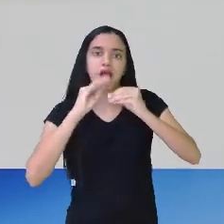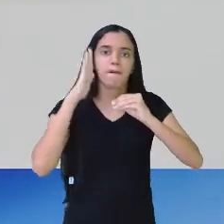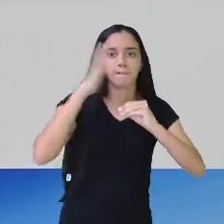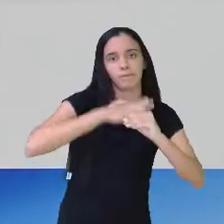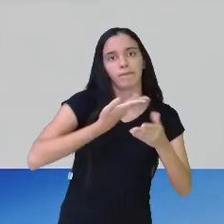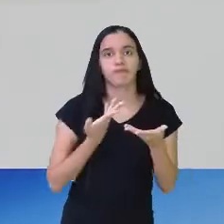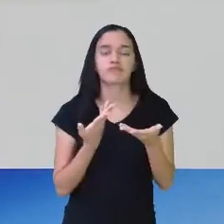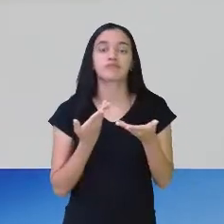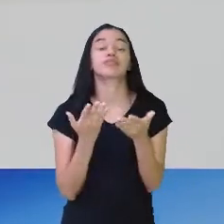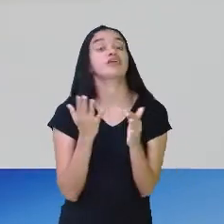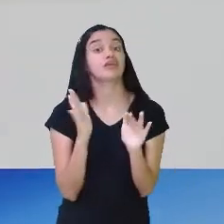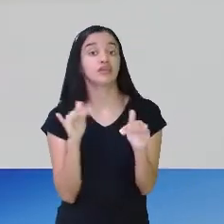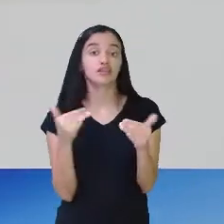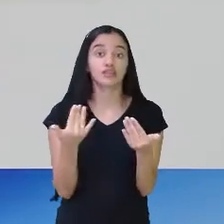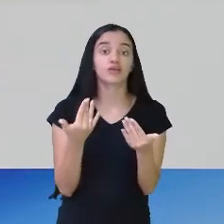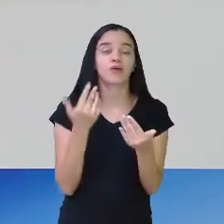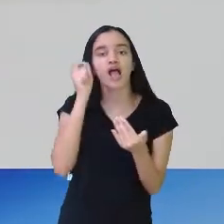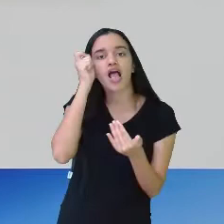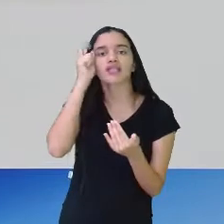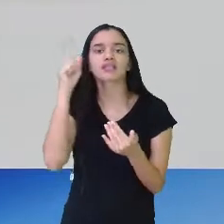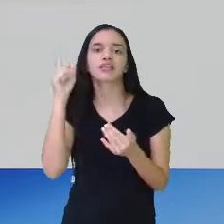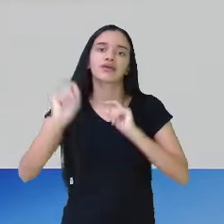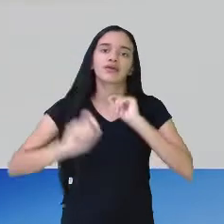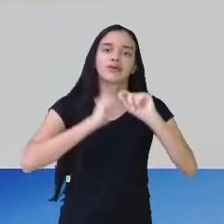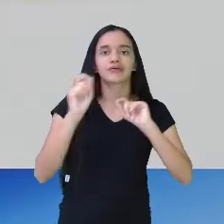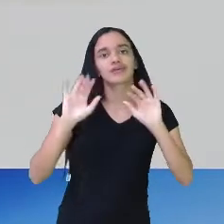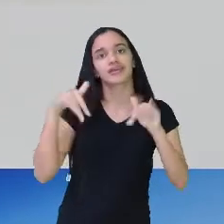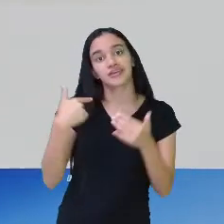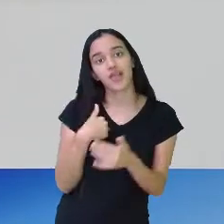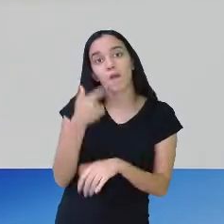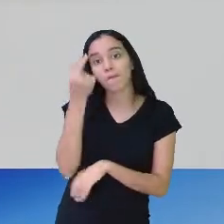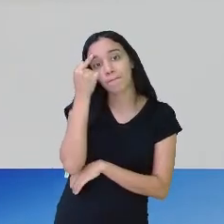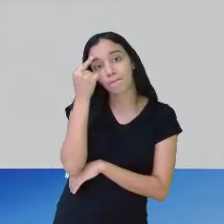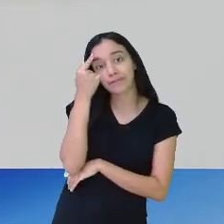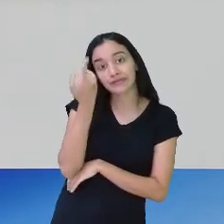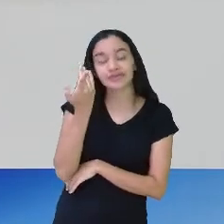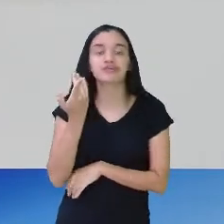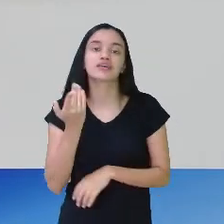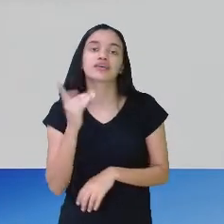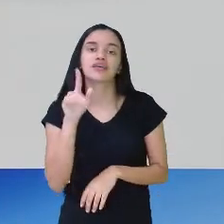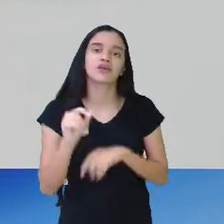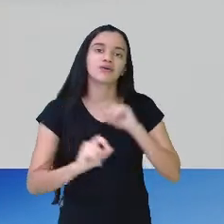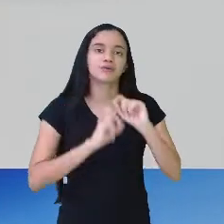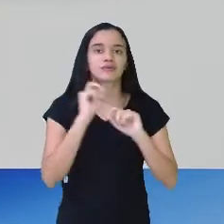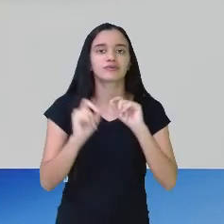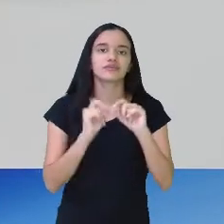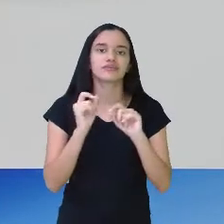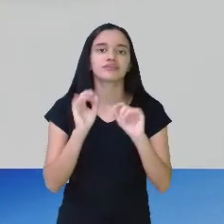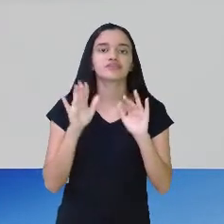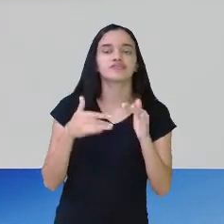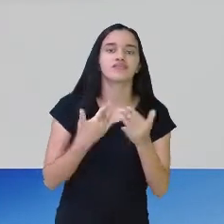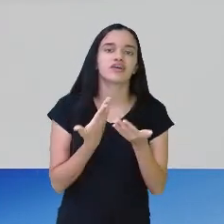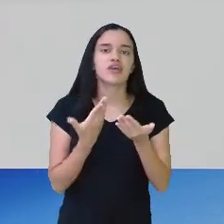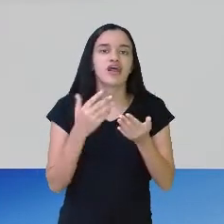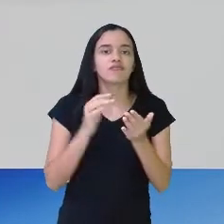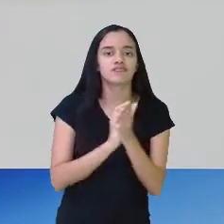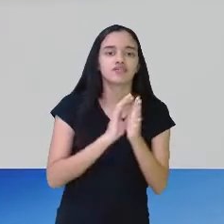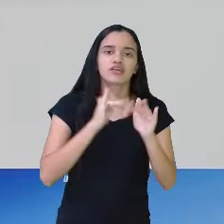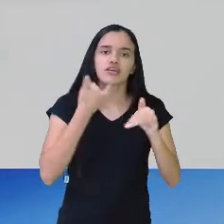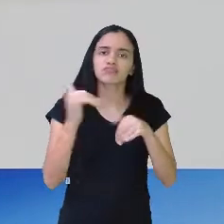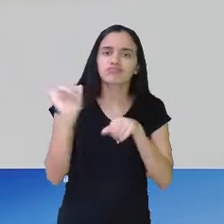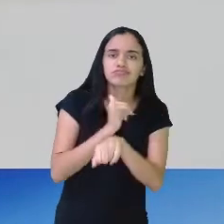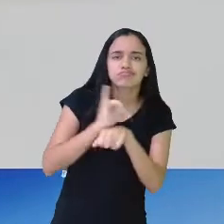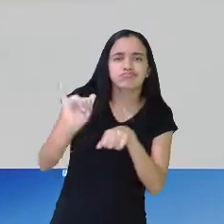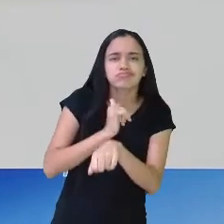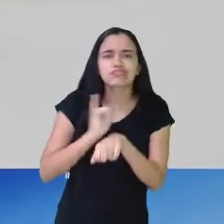língua. E aí, a ideia aqui, pelo menos a que eu pensei, né, foi de justamente fazer esse jogo com as possibilidades